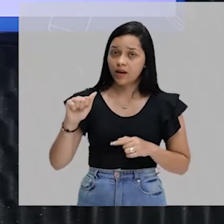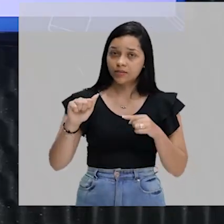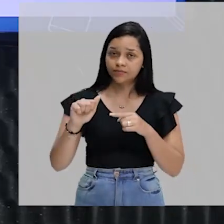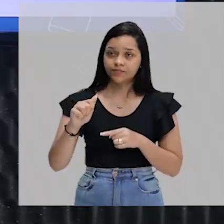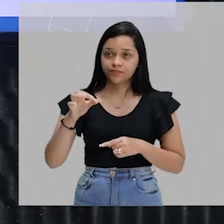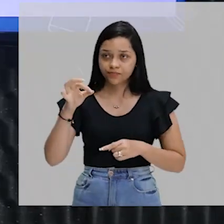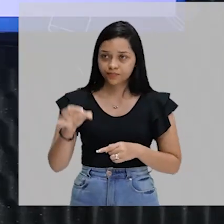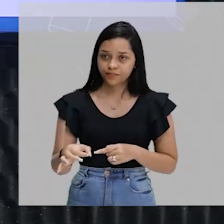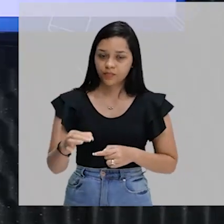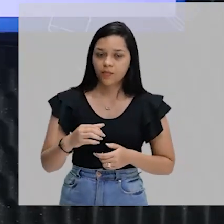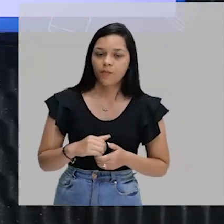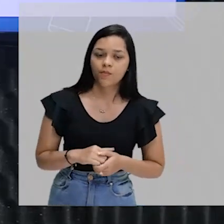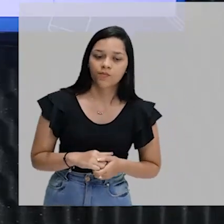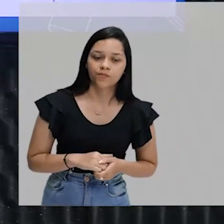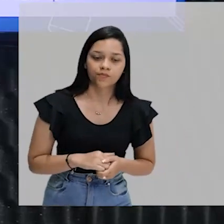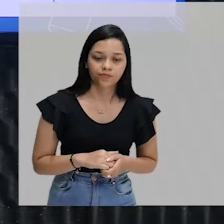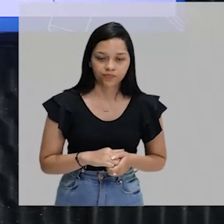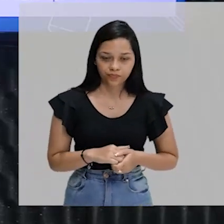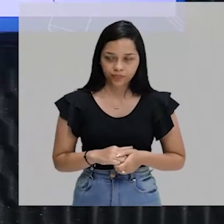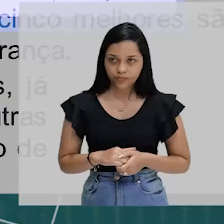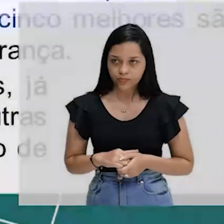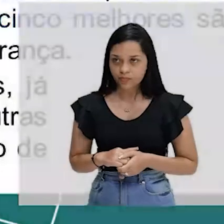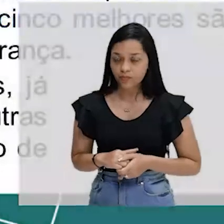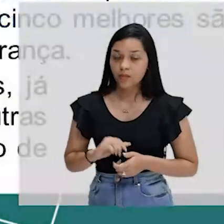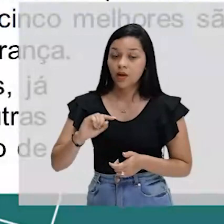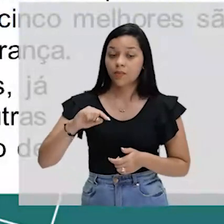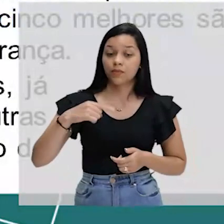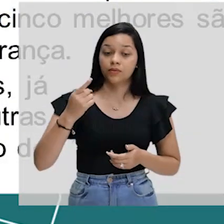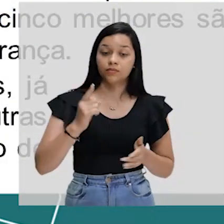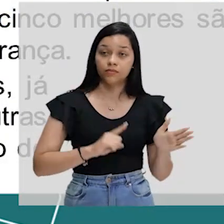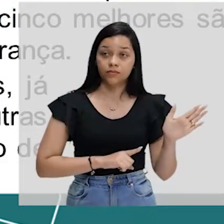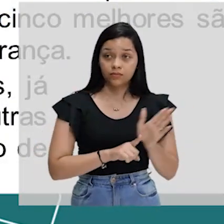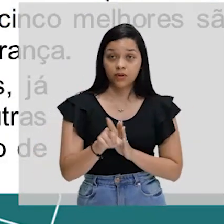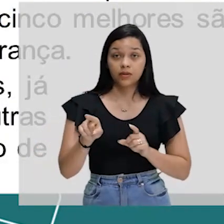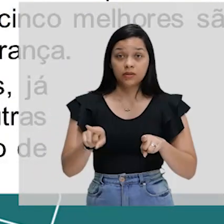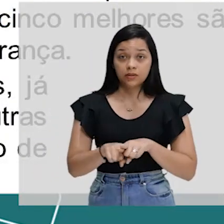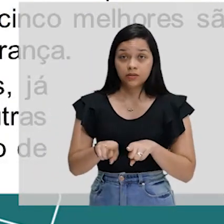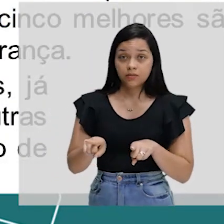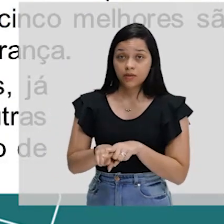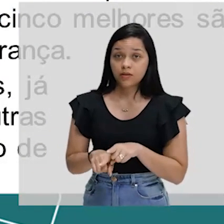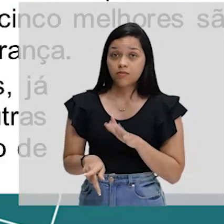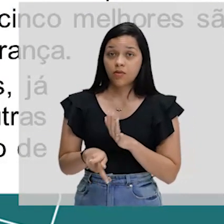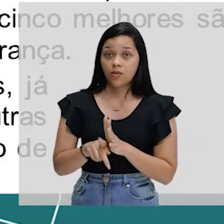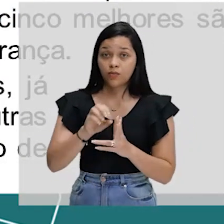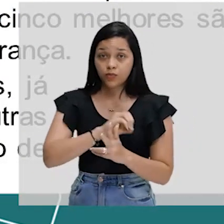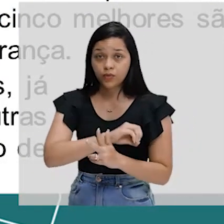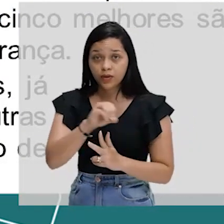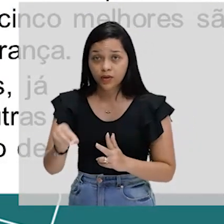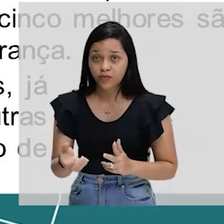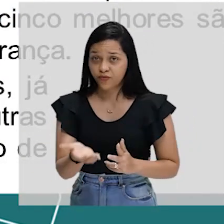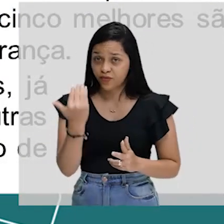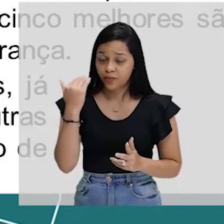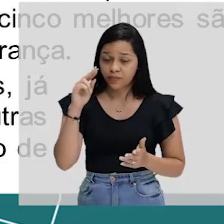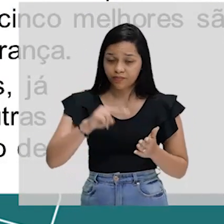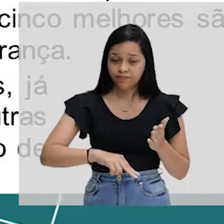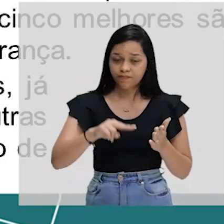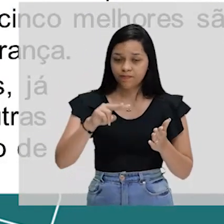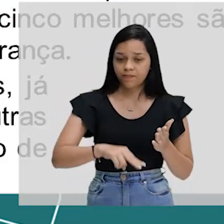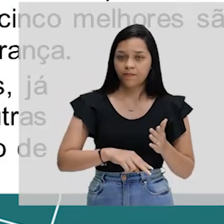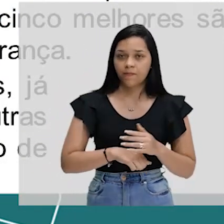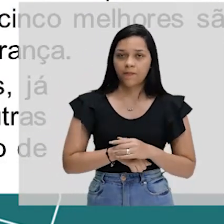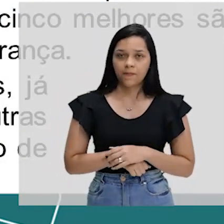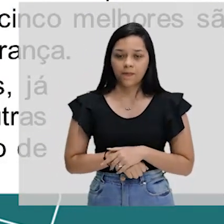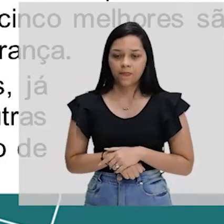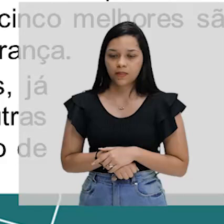correta. Vamos lá. Próxima questão, também extraída do Enem. Vamos lá. A